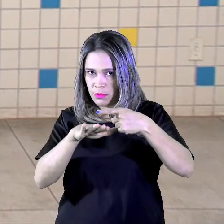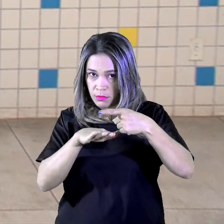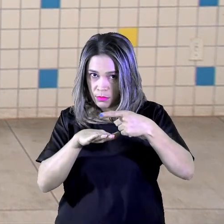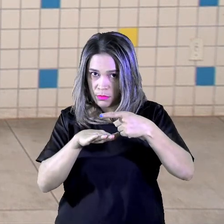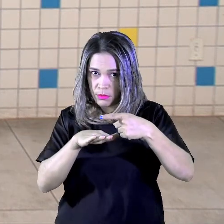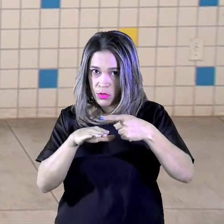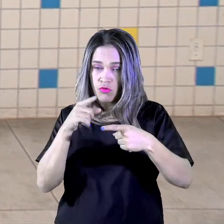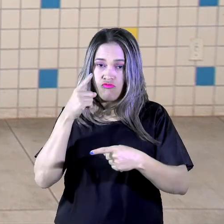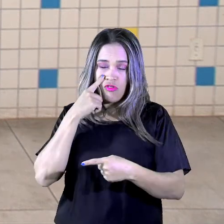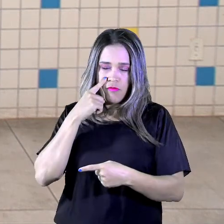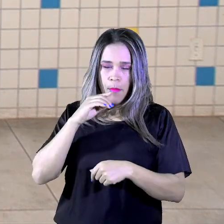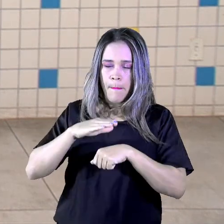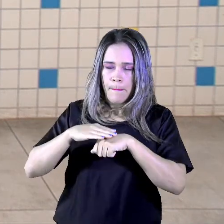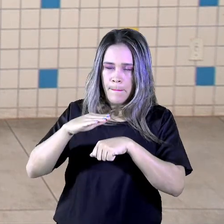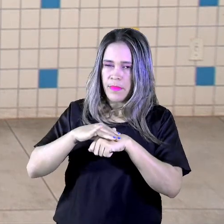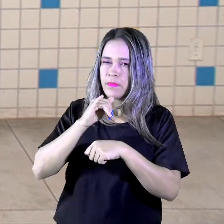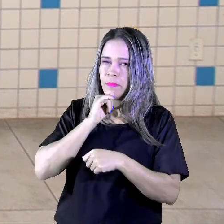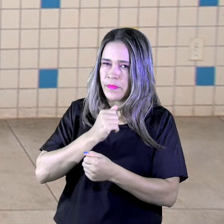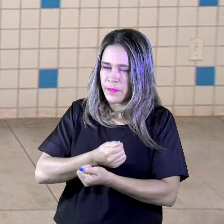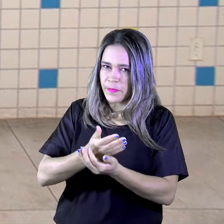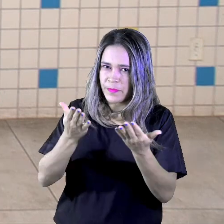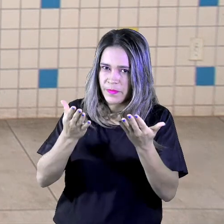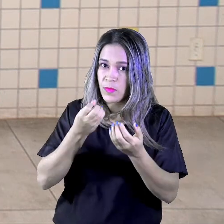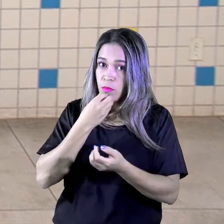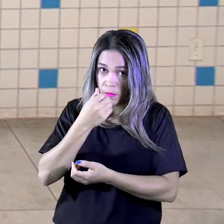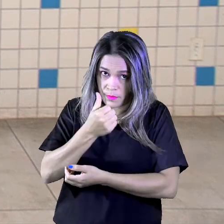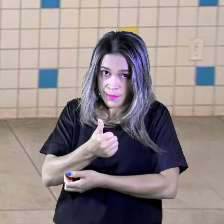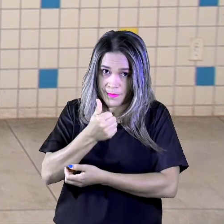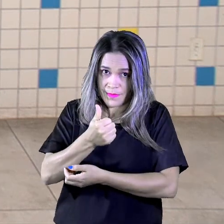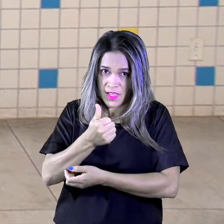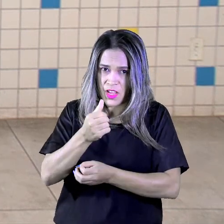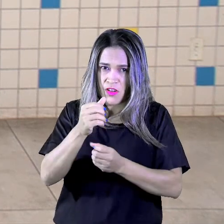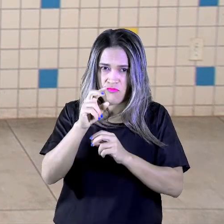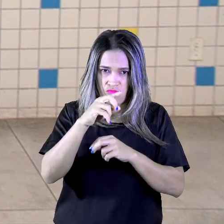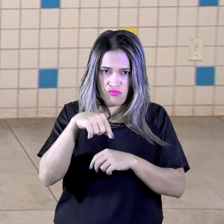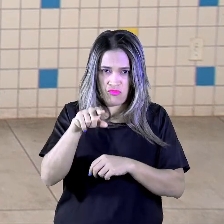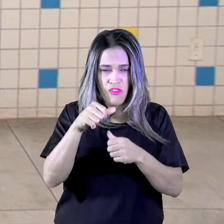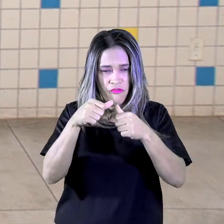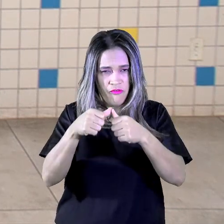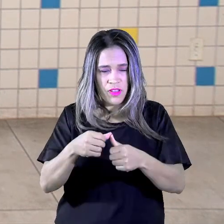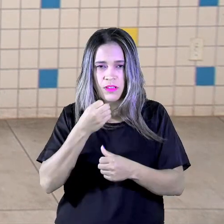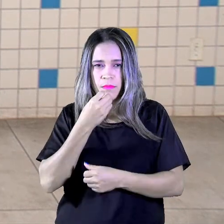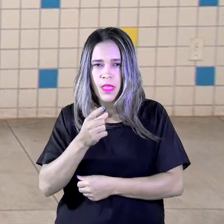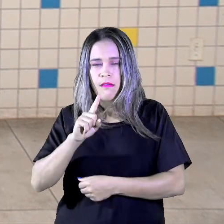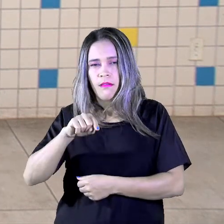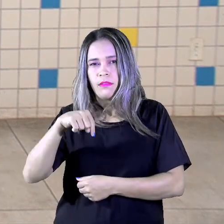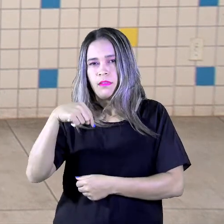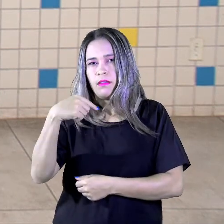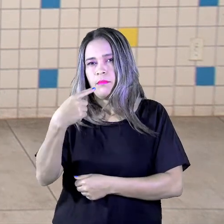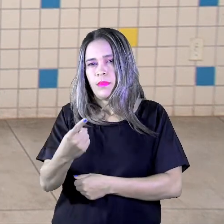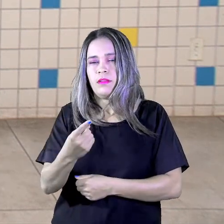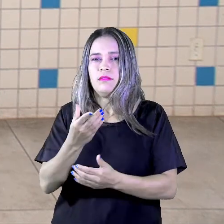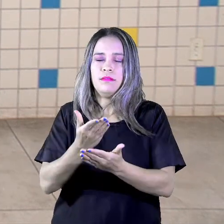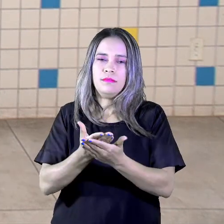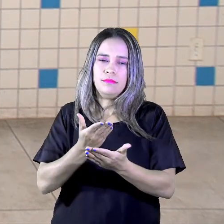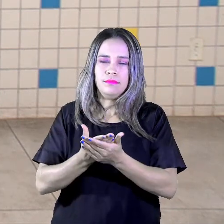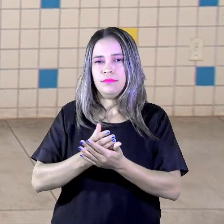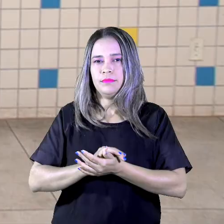ver mais exemplos para vocês. Tudo bem? Fiquem bem e até mais na próxima aula.